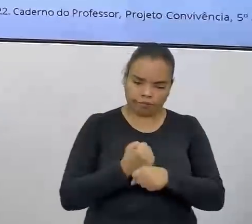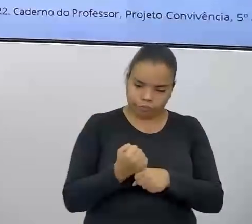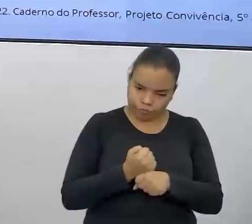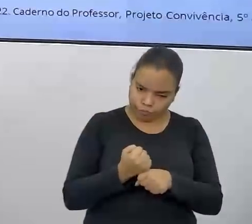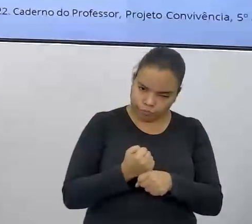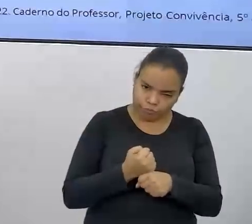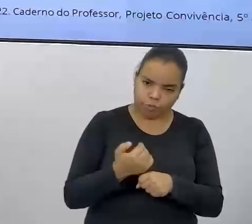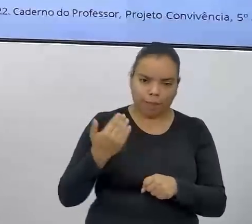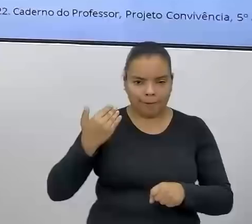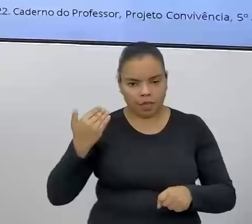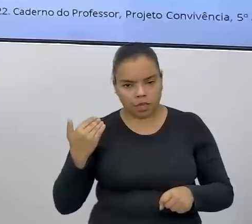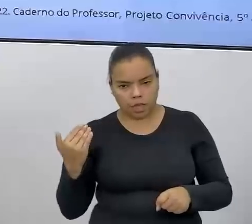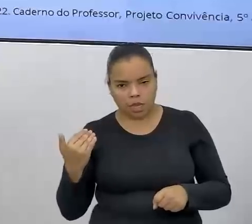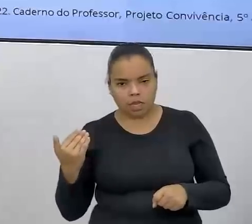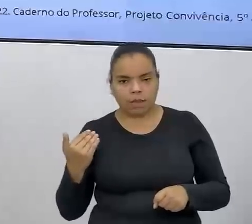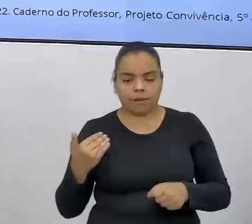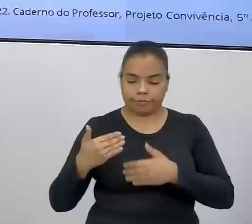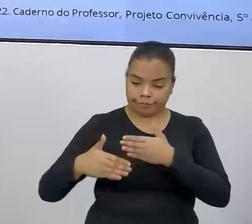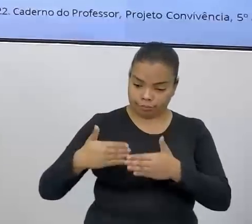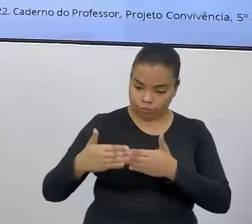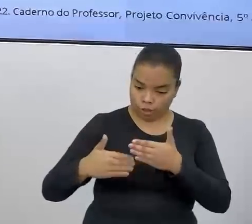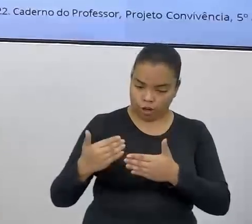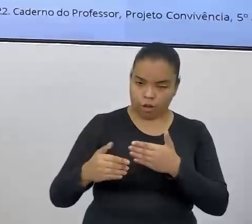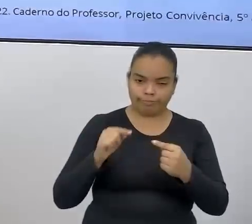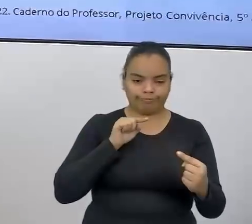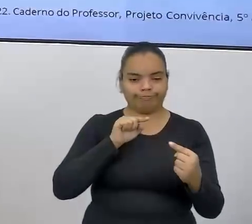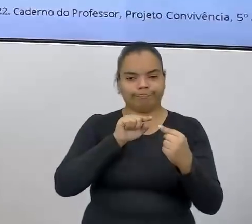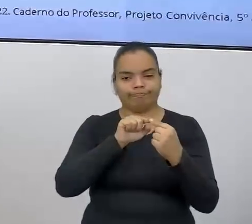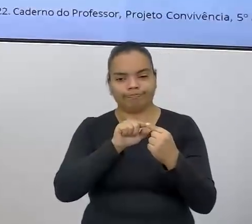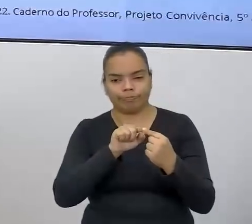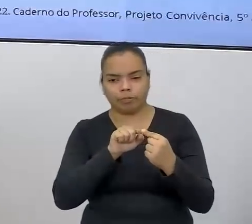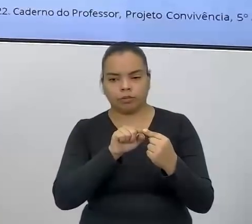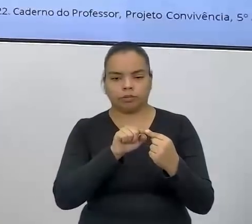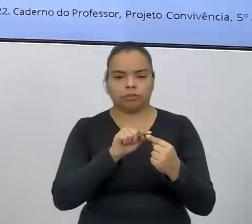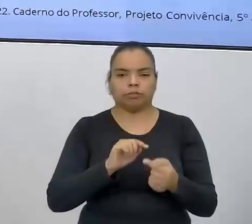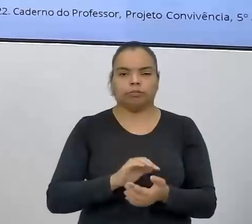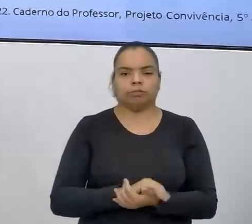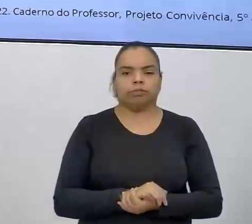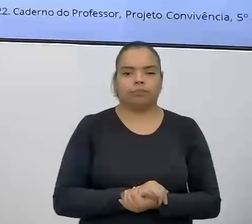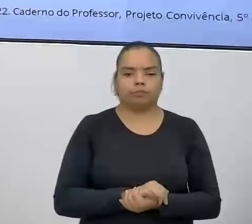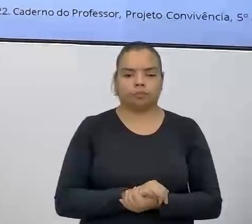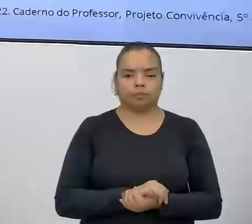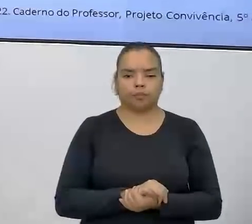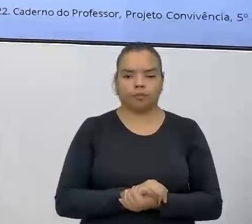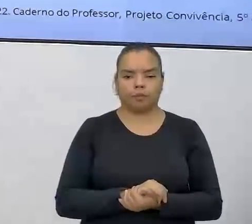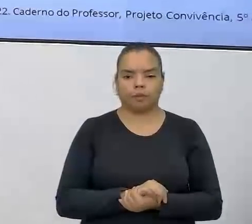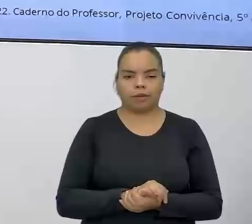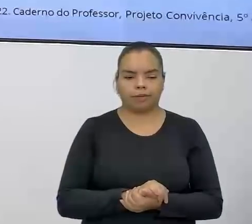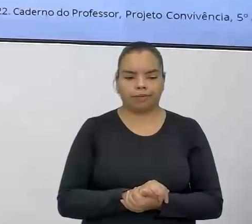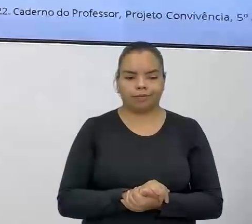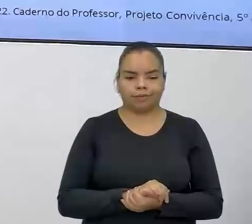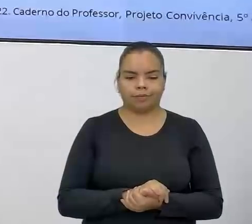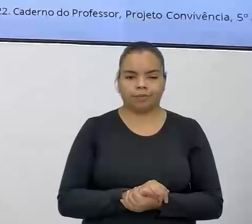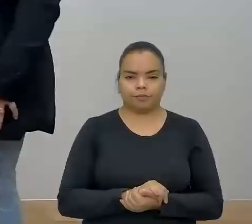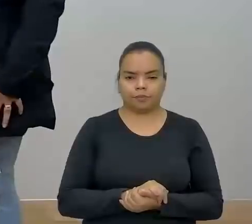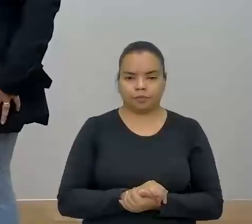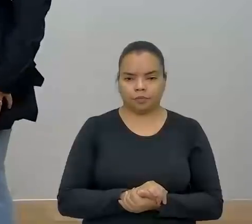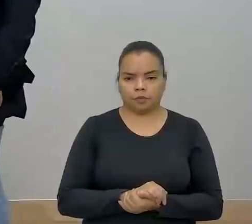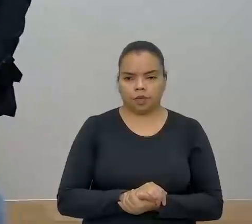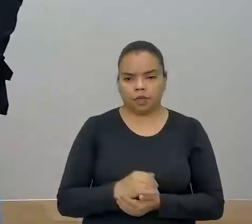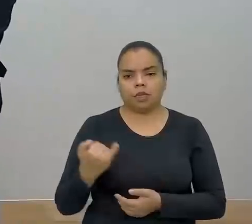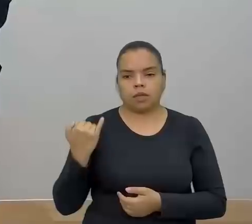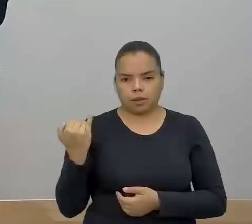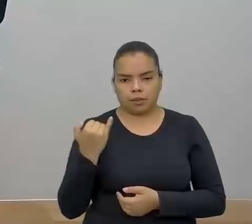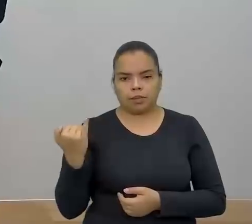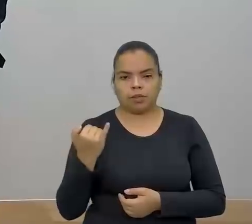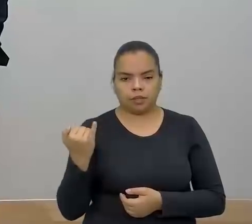né, nessa construção que a gente quer da competência de empatia com os nossos alunos. O que mais, Débora? Essa é uma condição super importante que a